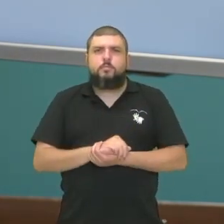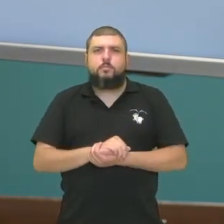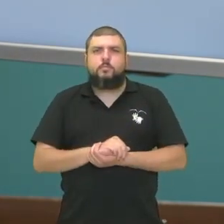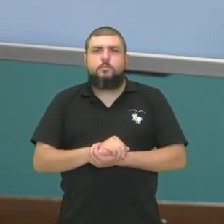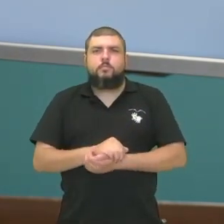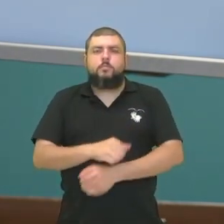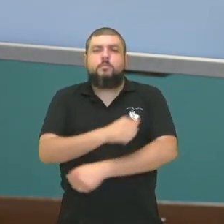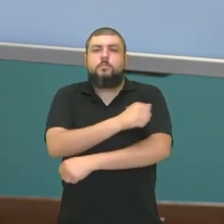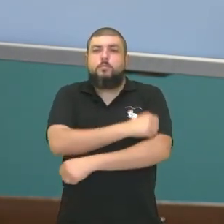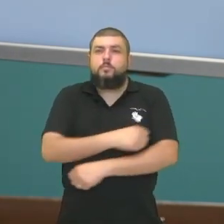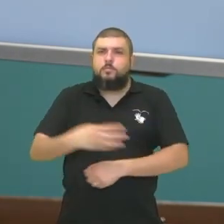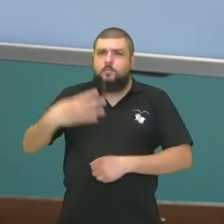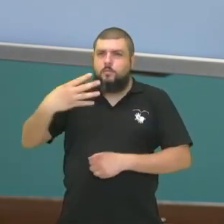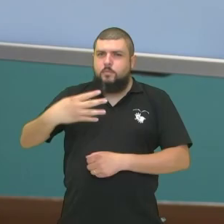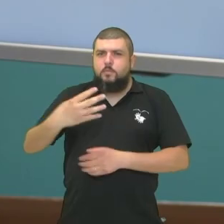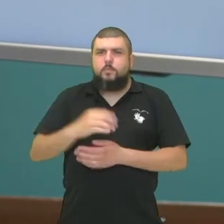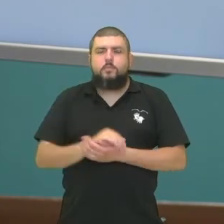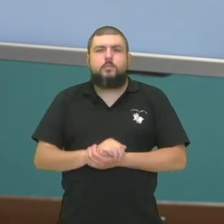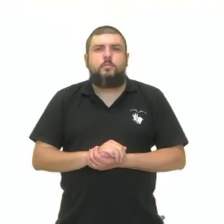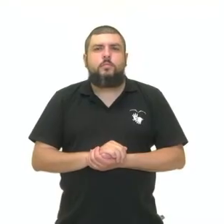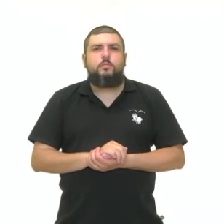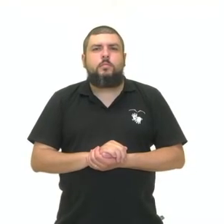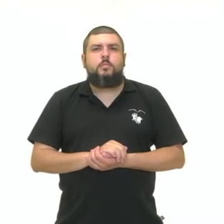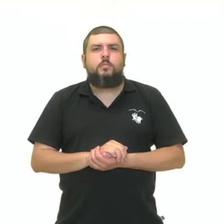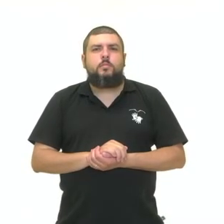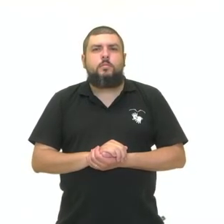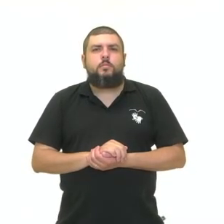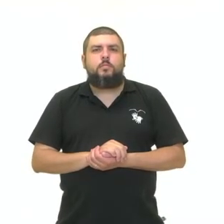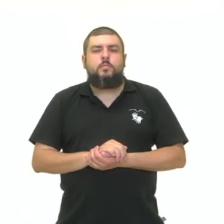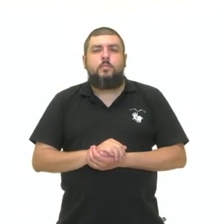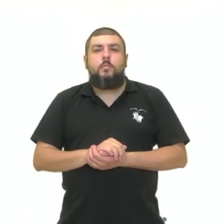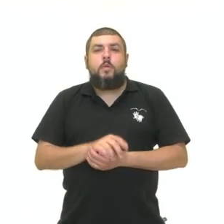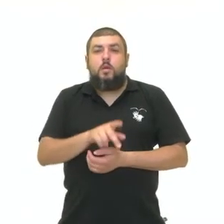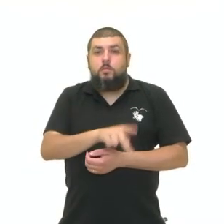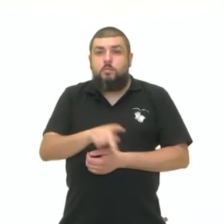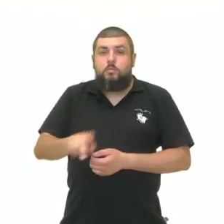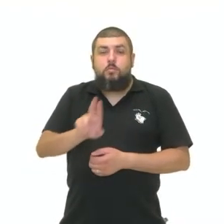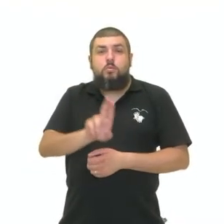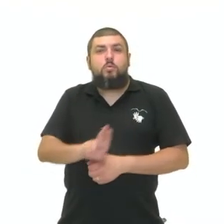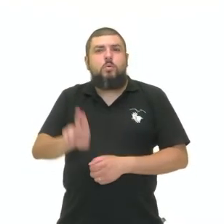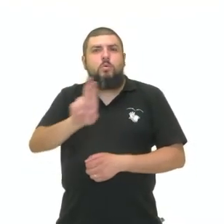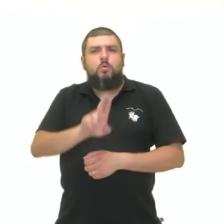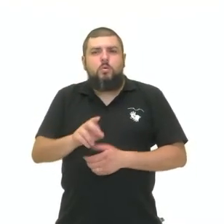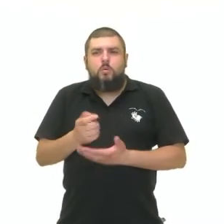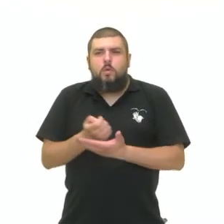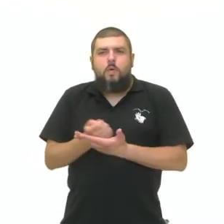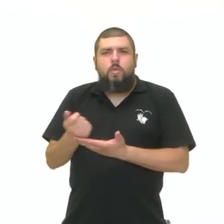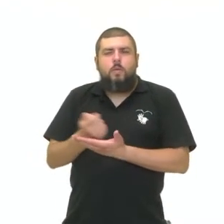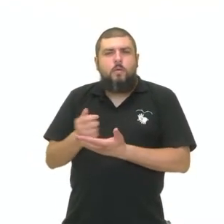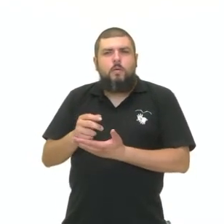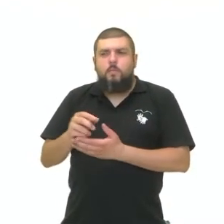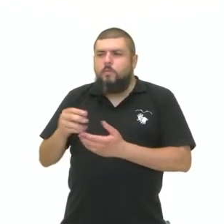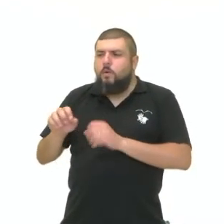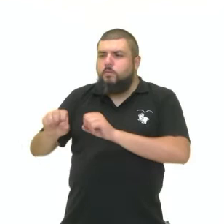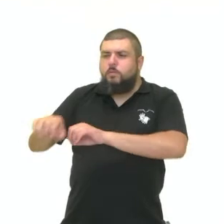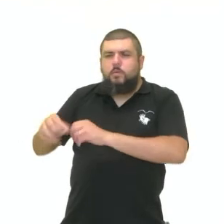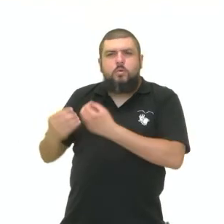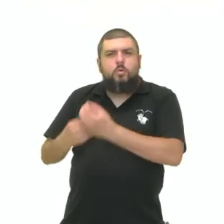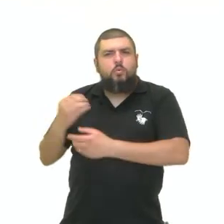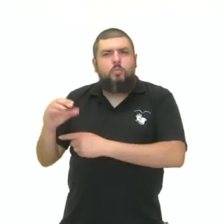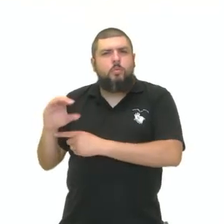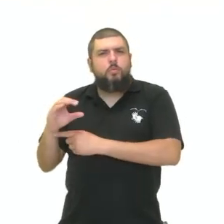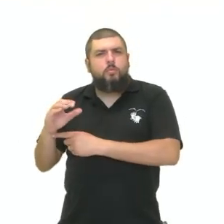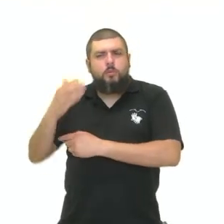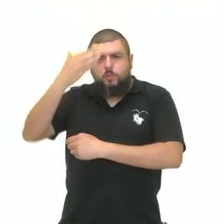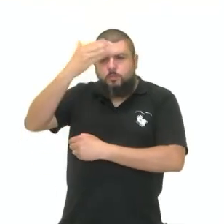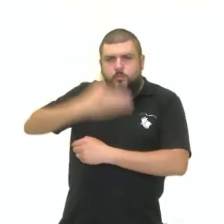4. Observe esse trecho. Professor usa fake news para ensinar ciência na escola. A iniciativa é do